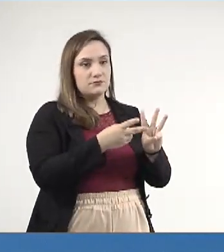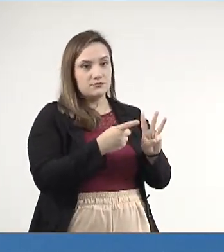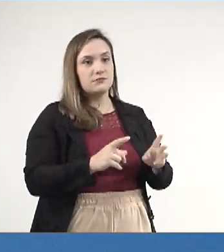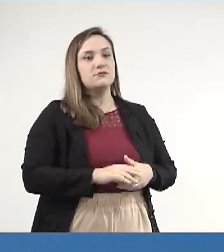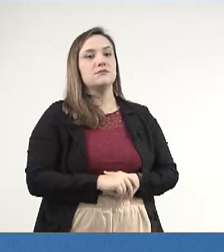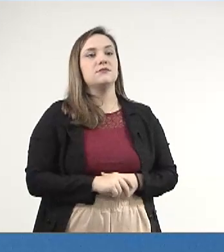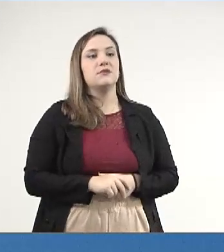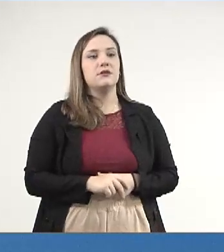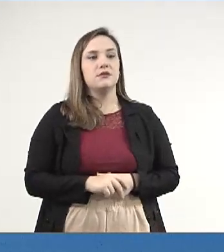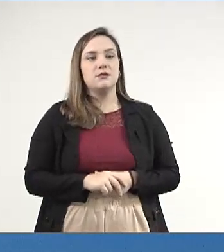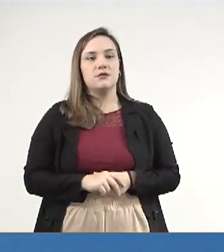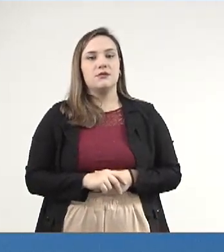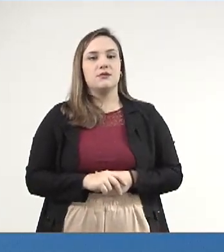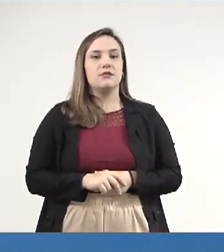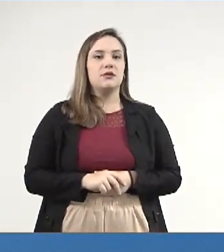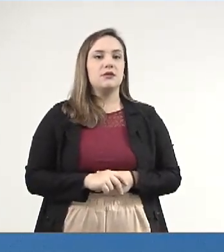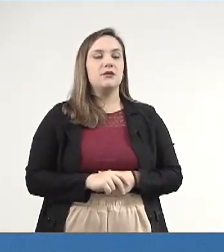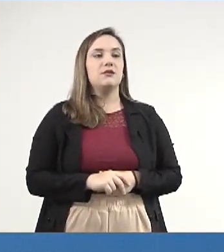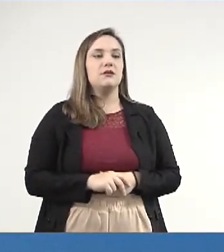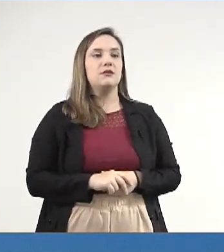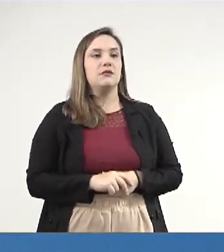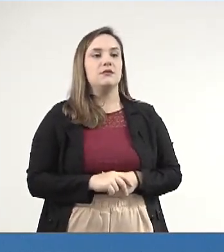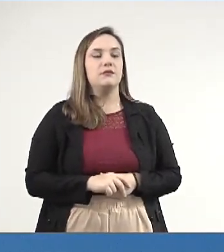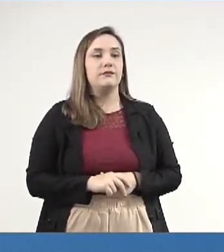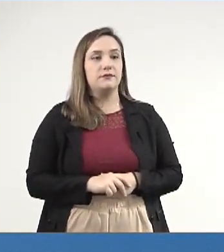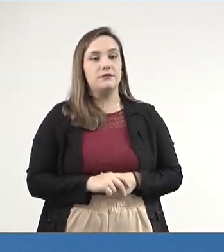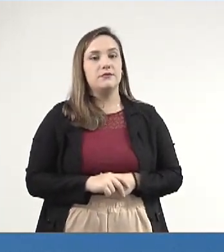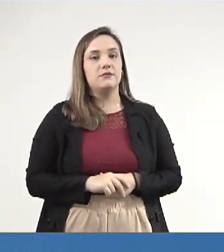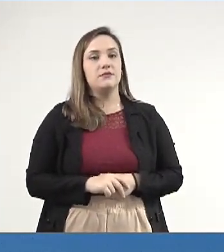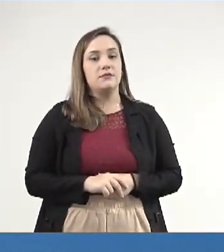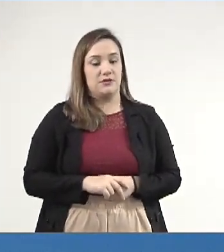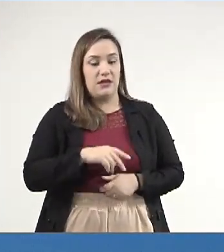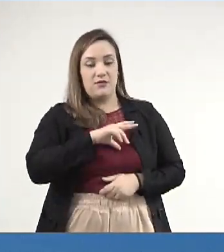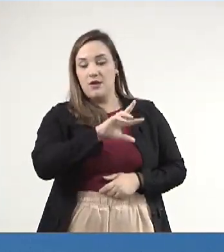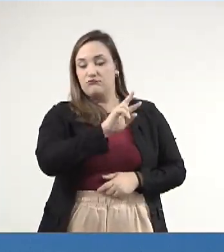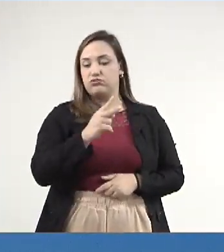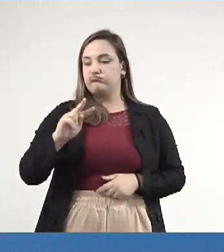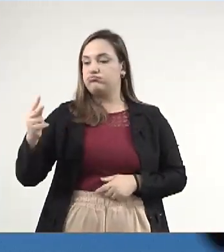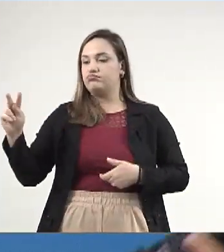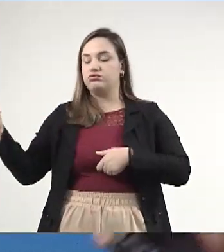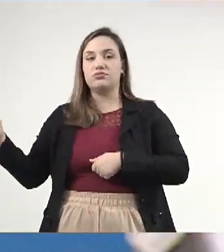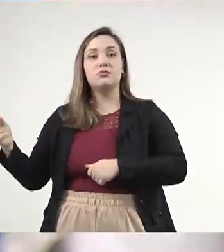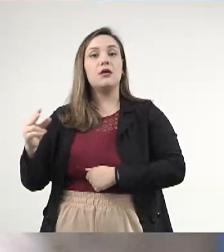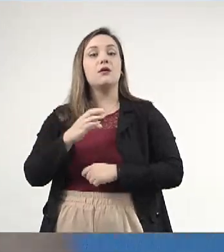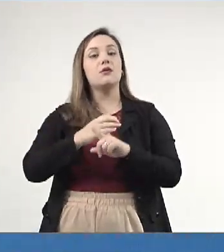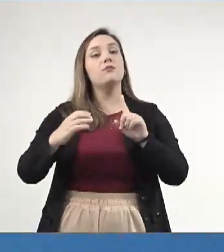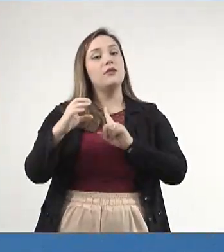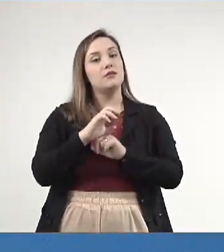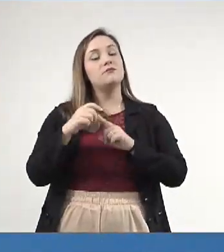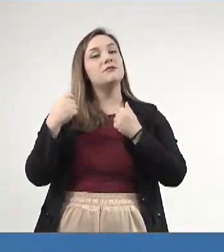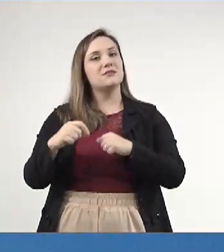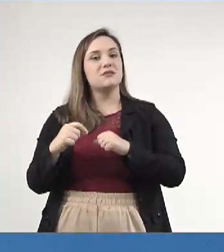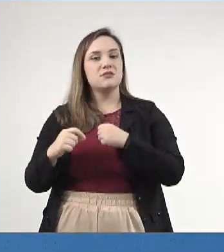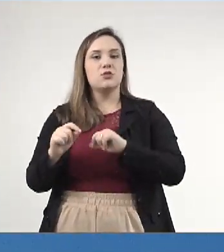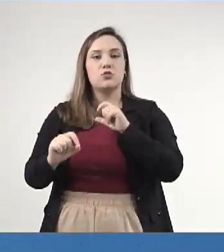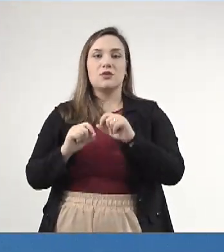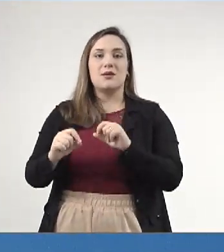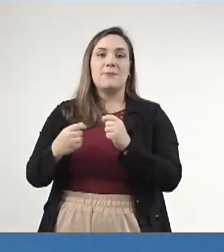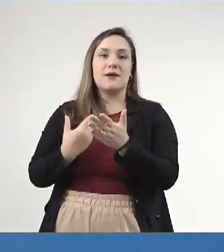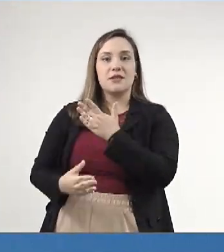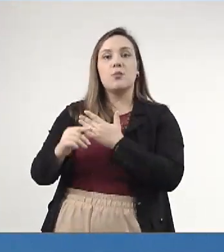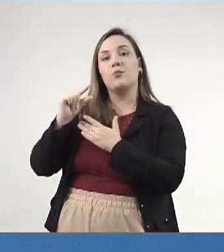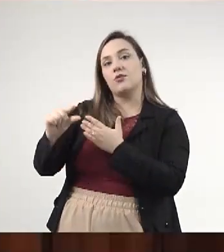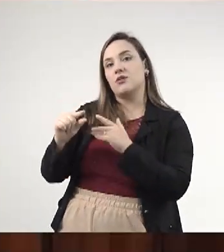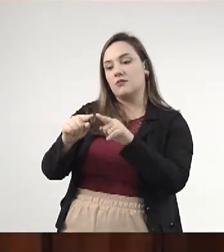dentro dessa proposta de alternância e de permuta, a comunidade teria que recuar em parte do